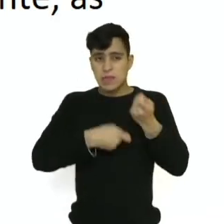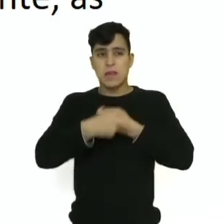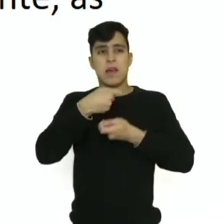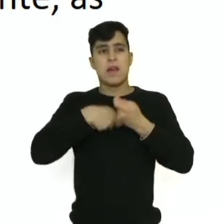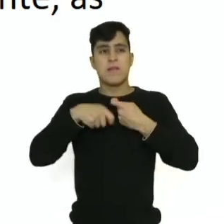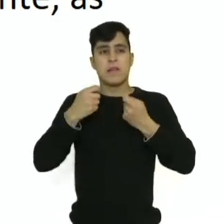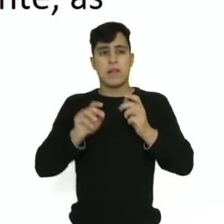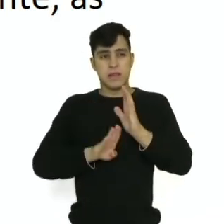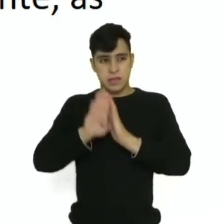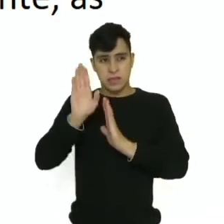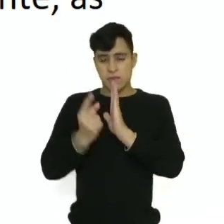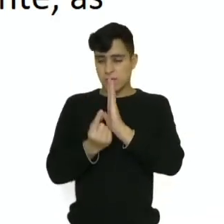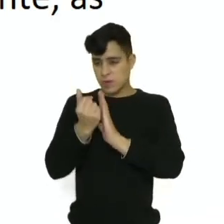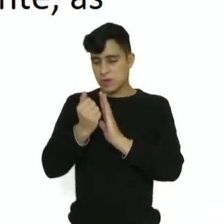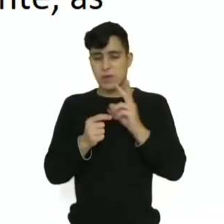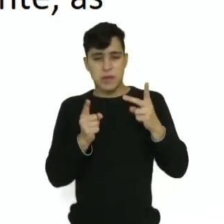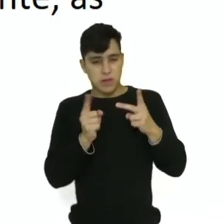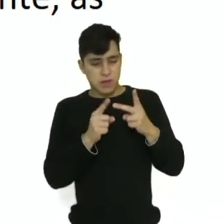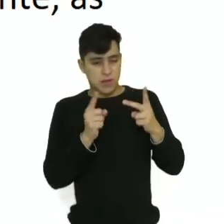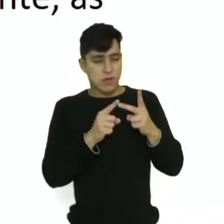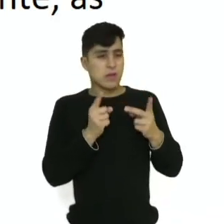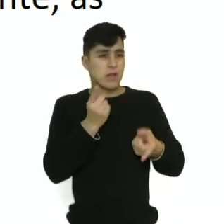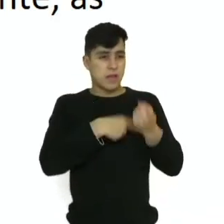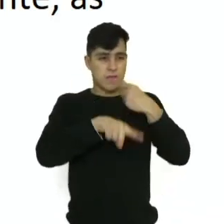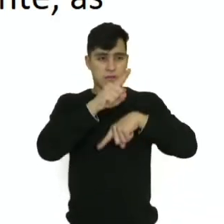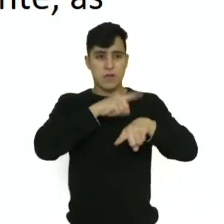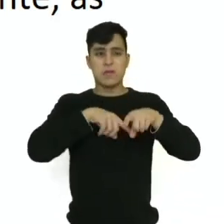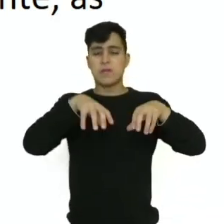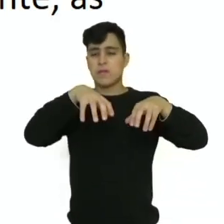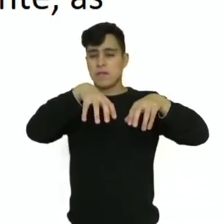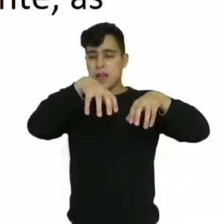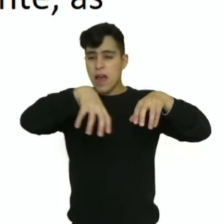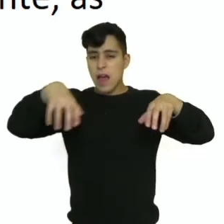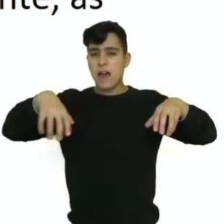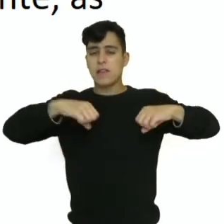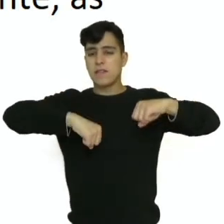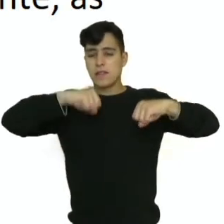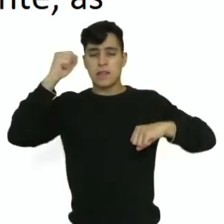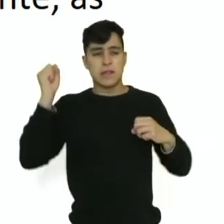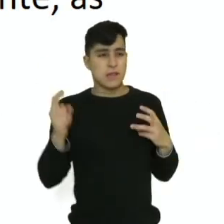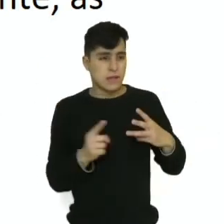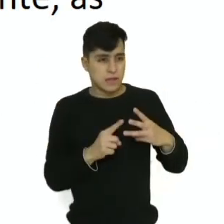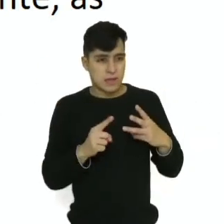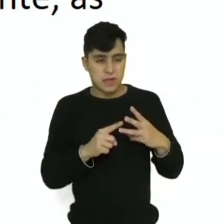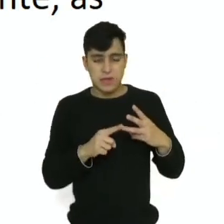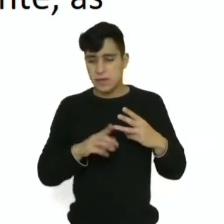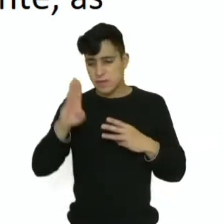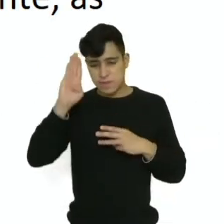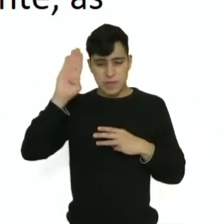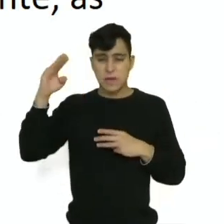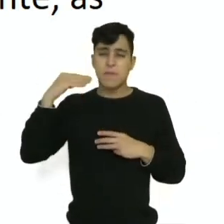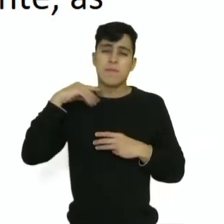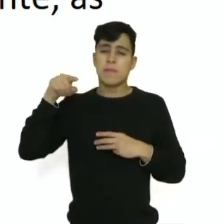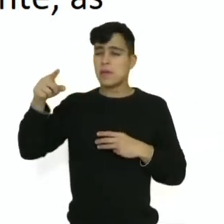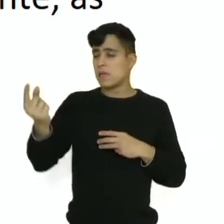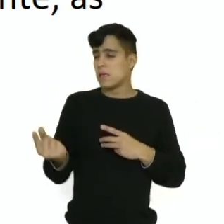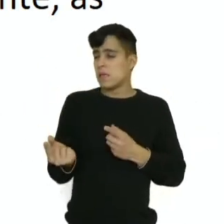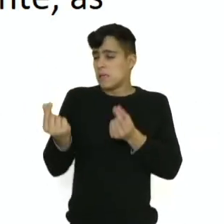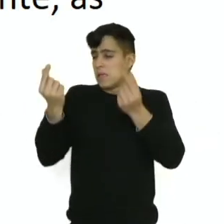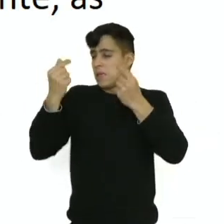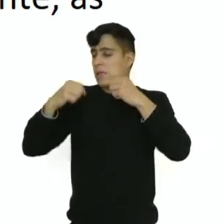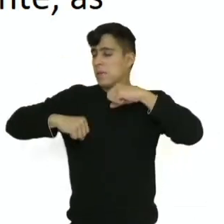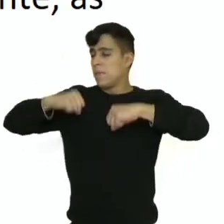2, revolução no modo de produção e desenvolvimento do setor fabril. E 3, centralidade dos bancos e nas grandes